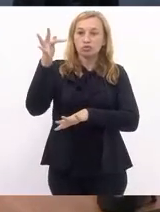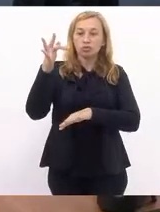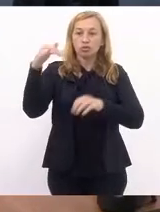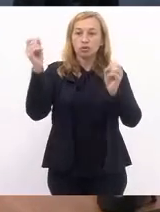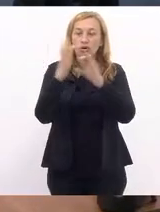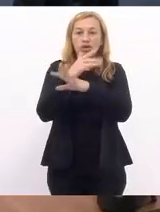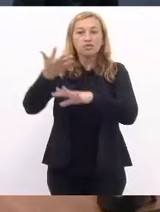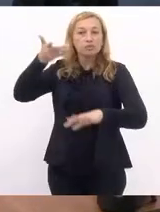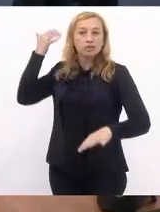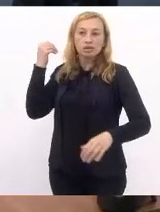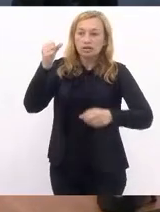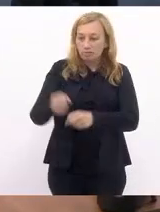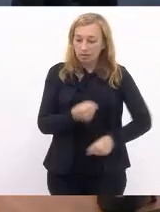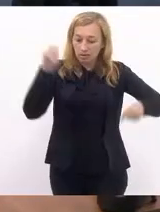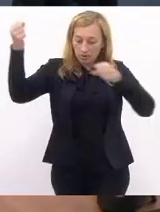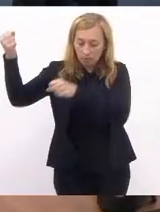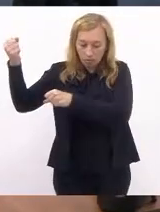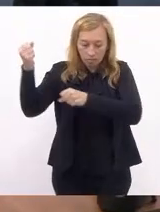se